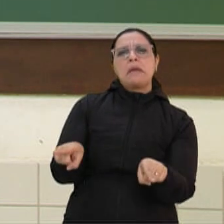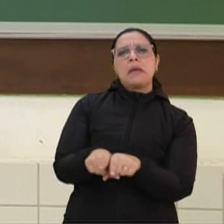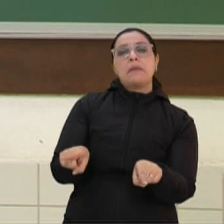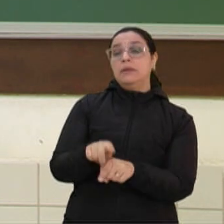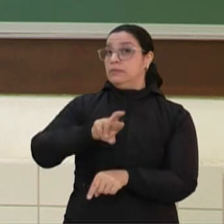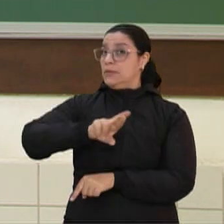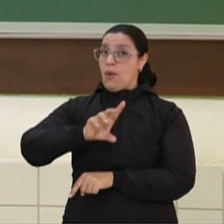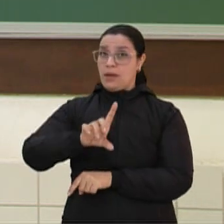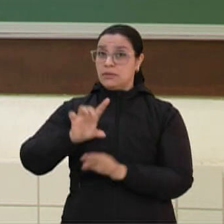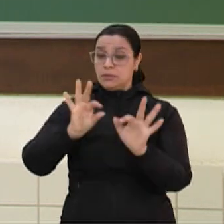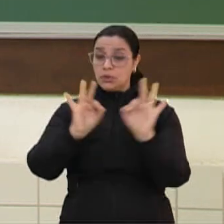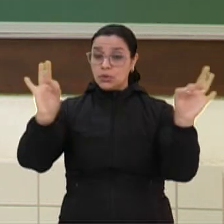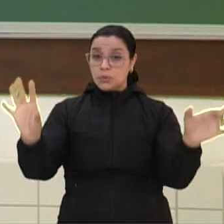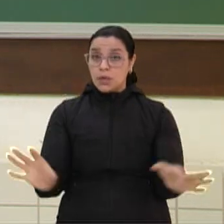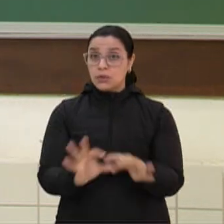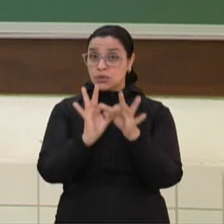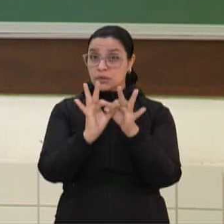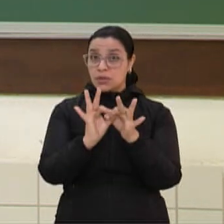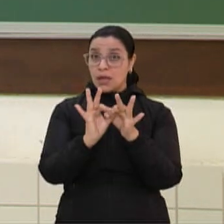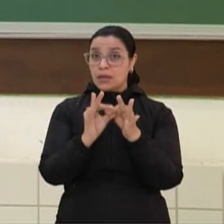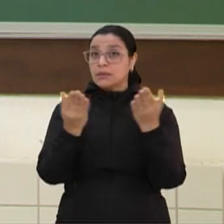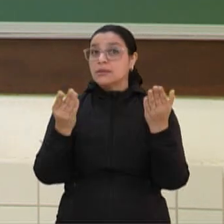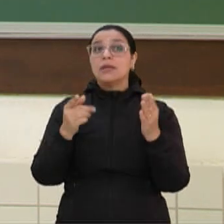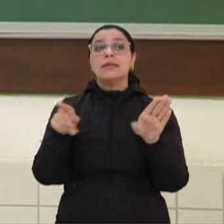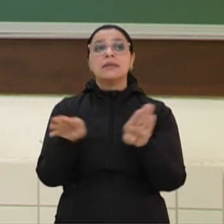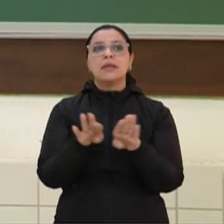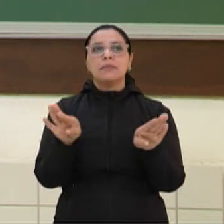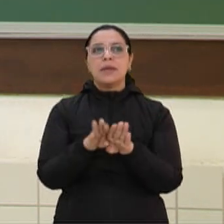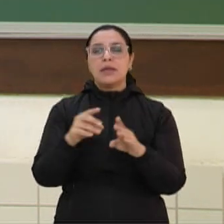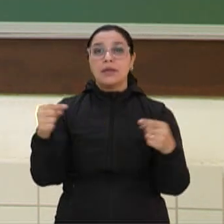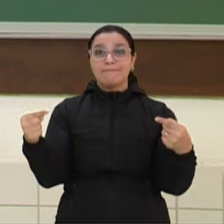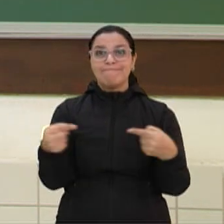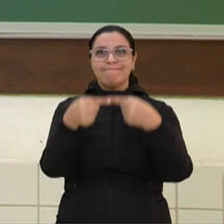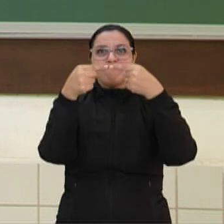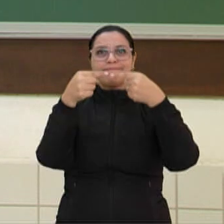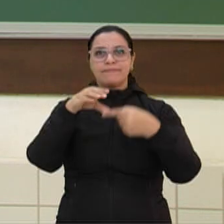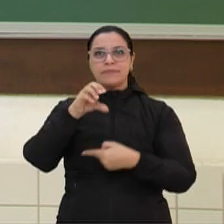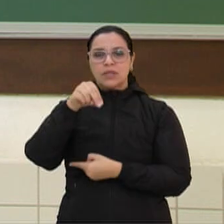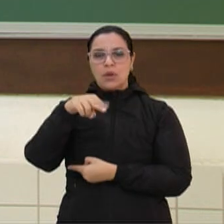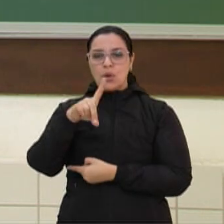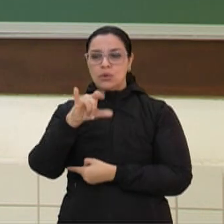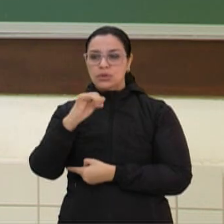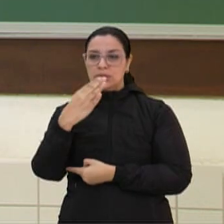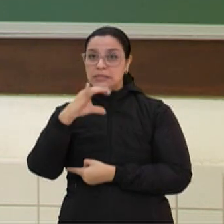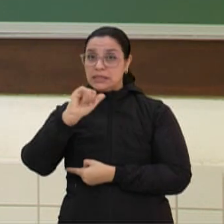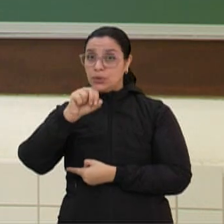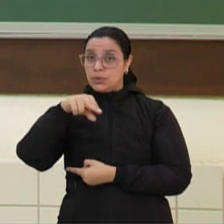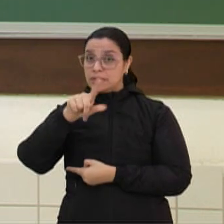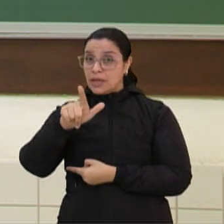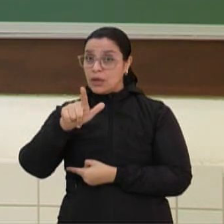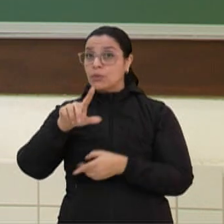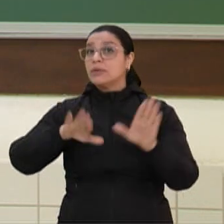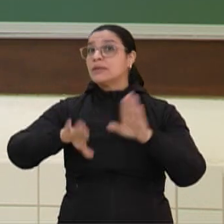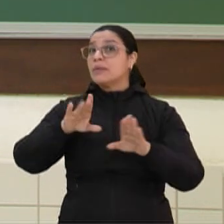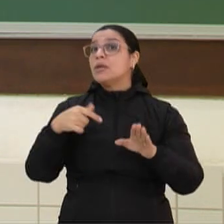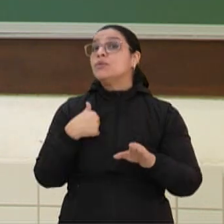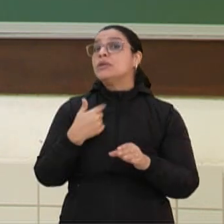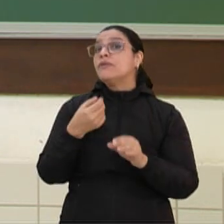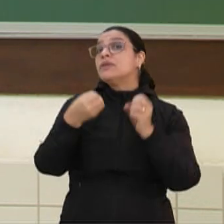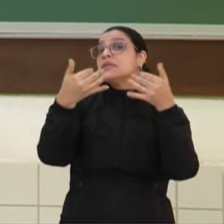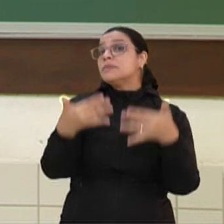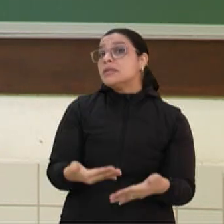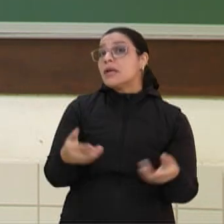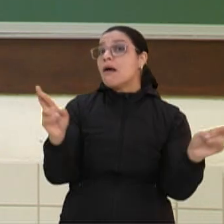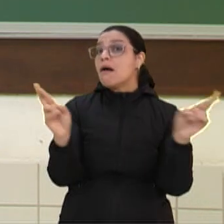oração subordinada condicional, por exemplo. Não, nem sempre, depende do sentido e o tipo